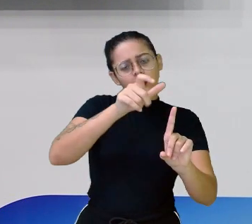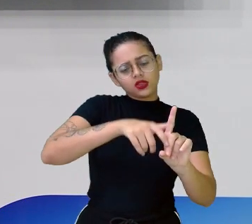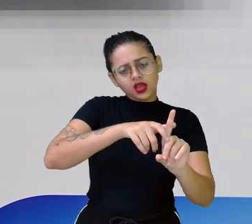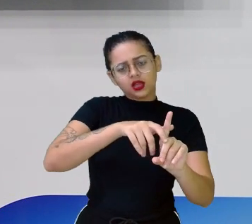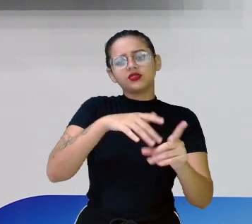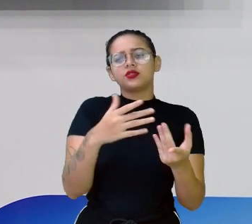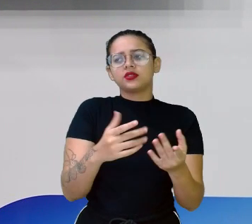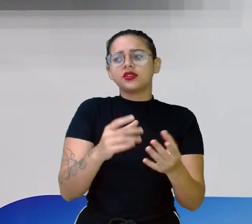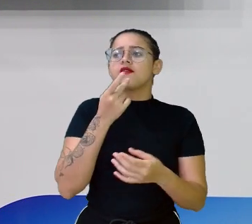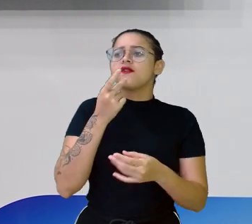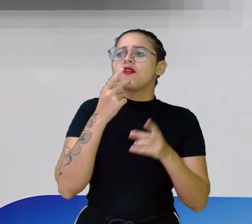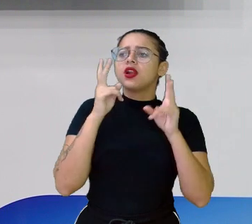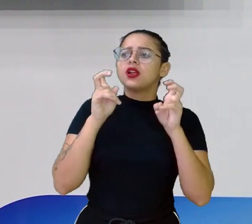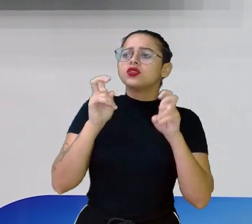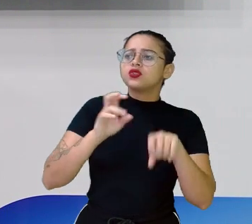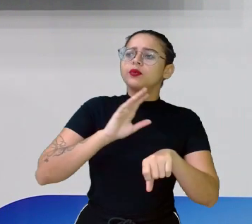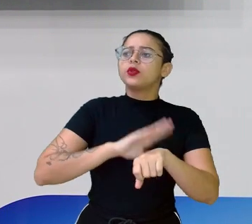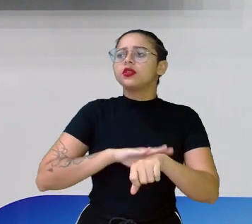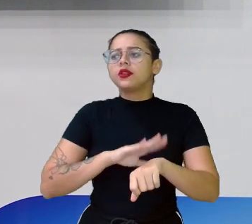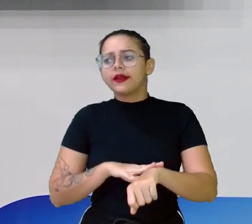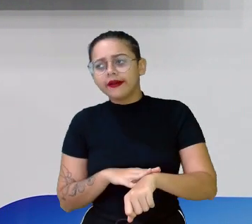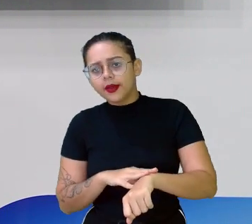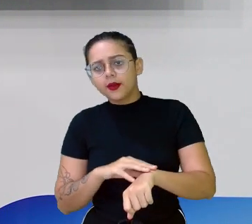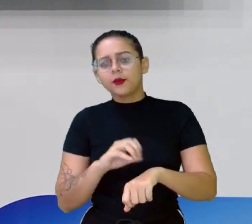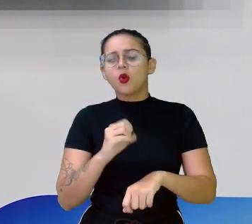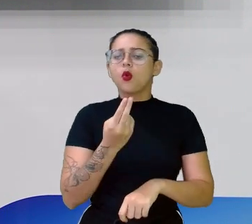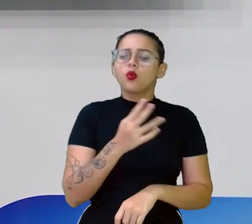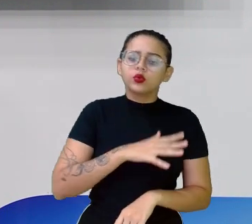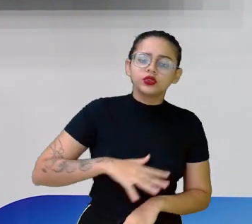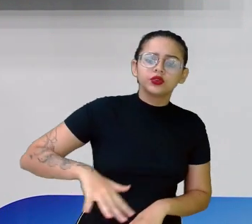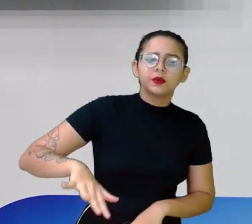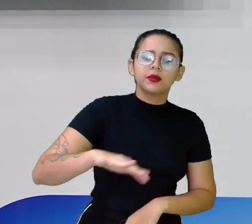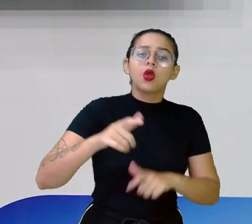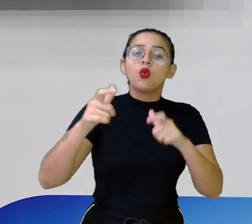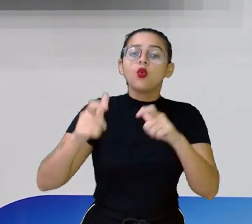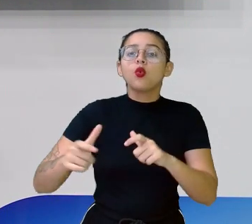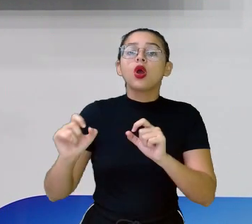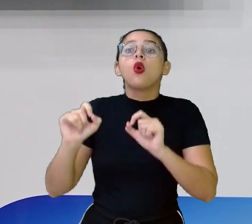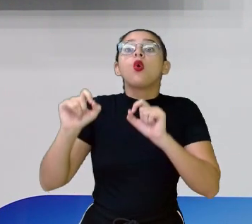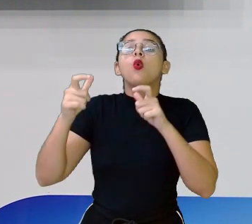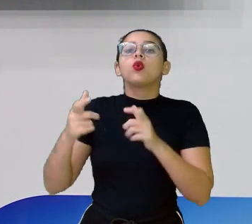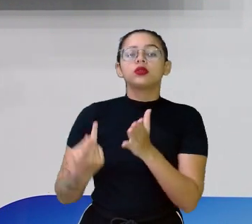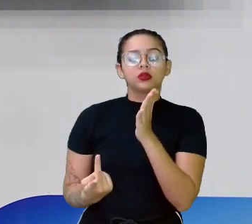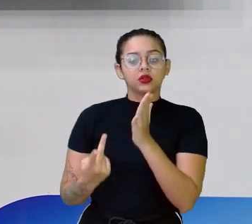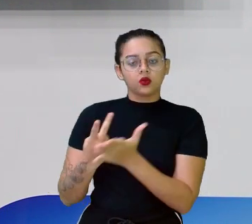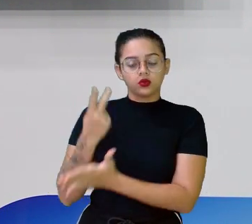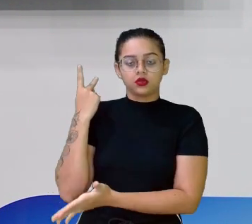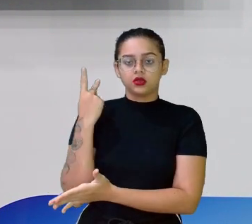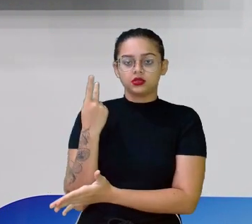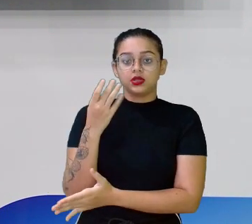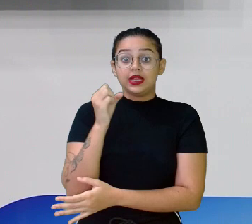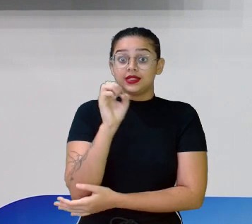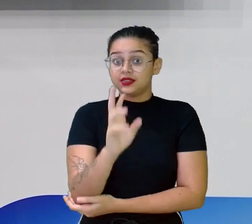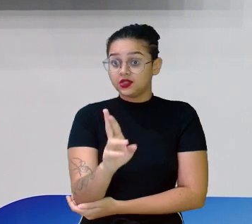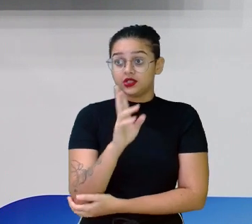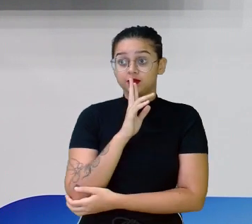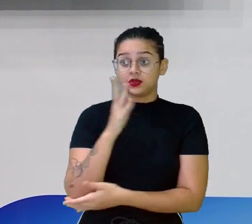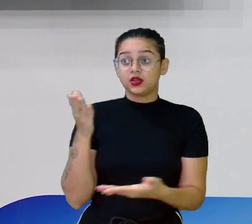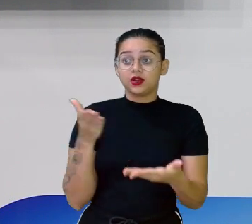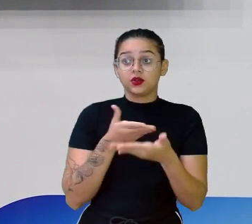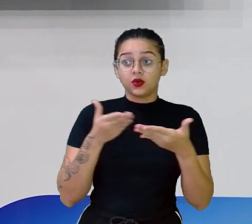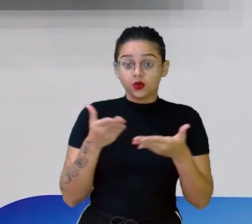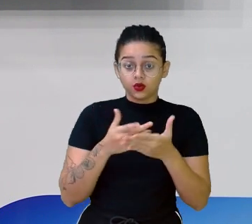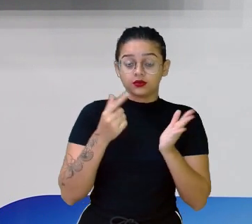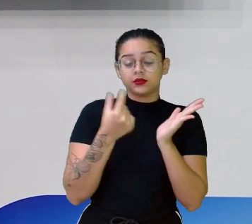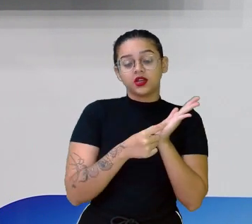personagens, se fala sobre o tempo, se fala no espaço, que é o local onde acontece. Se você não conseguir falar comigo agora